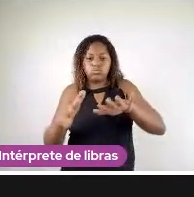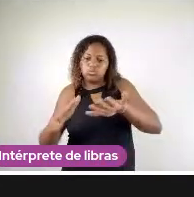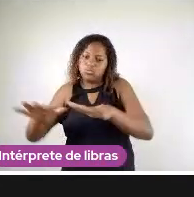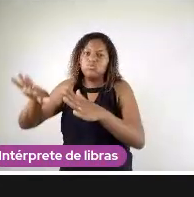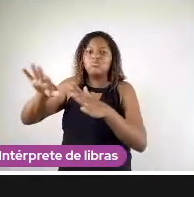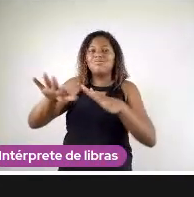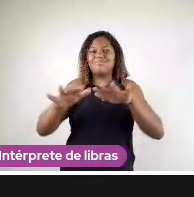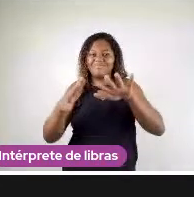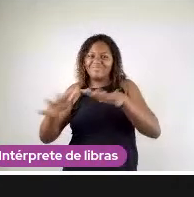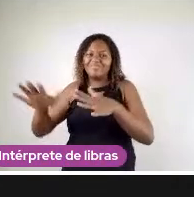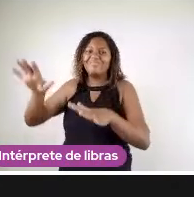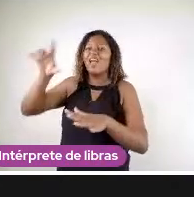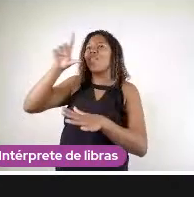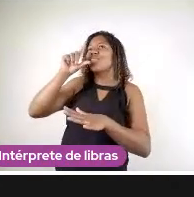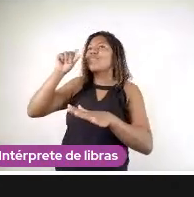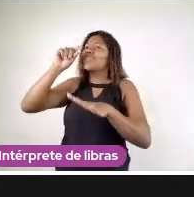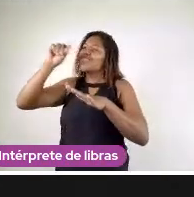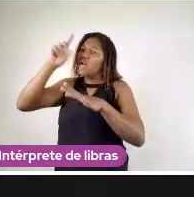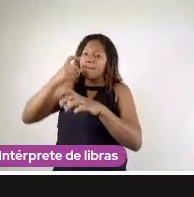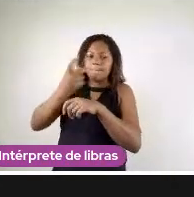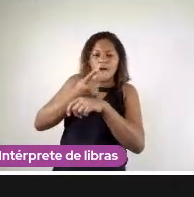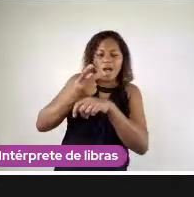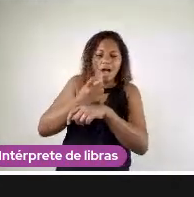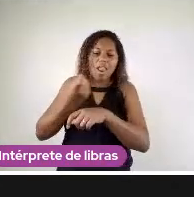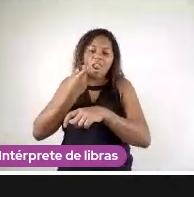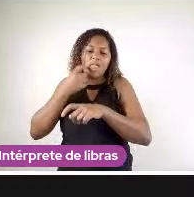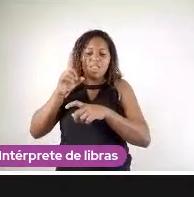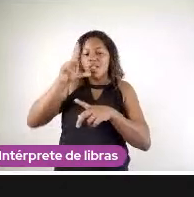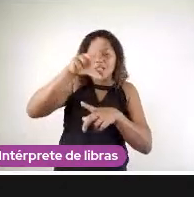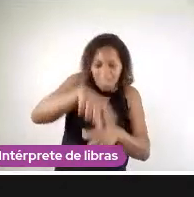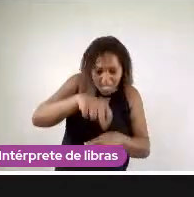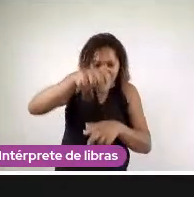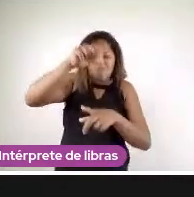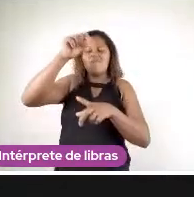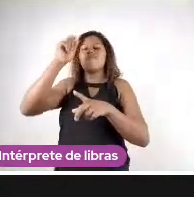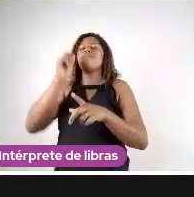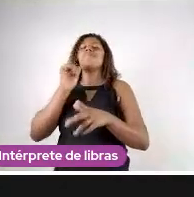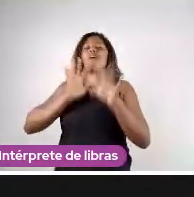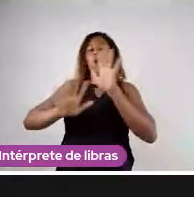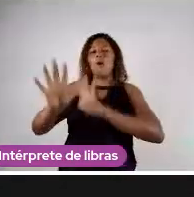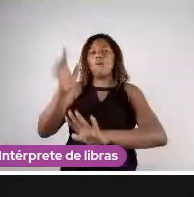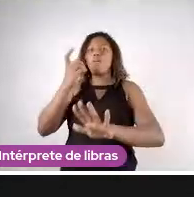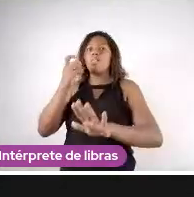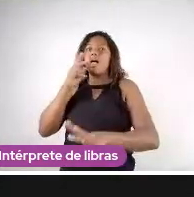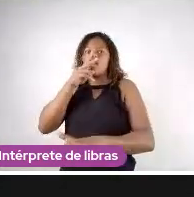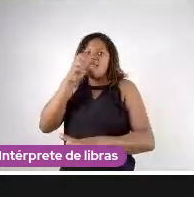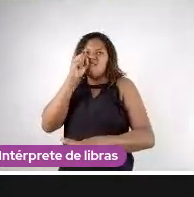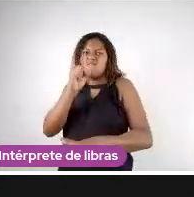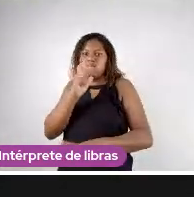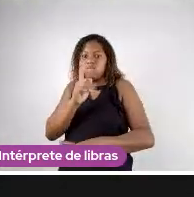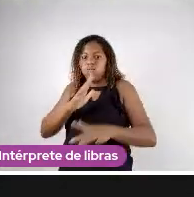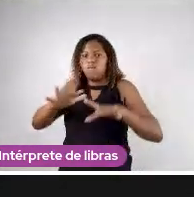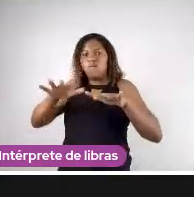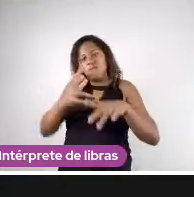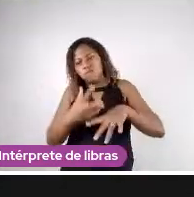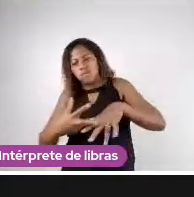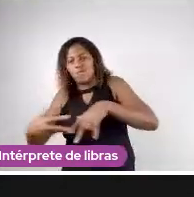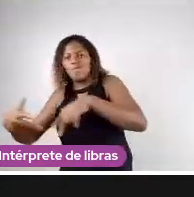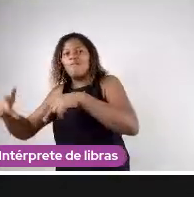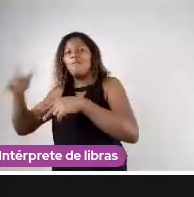maré. Tua correnteza, tome cuidado que hoje tá levando gente.